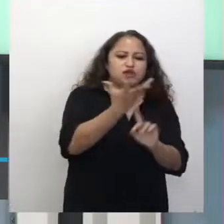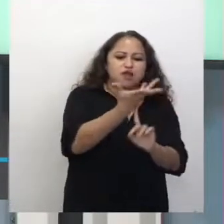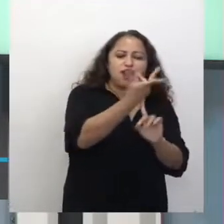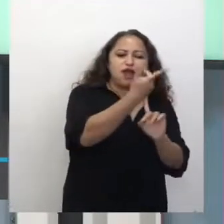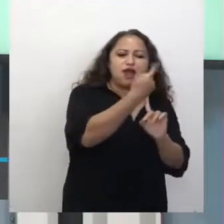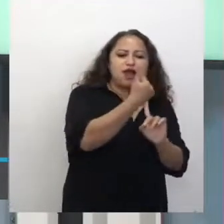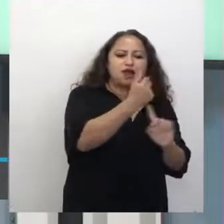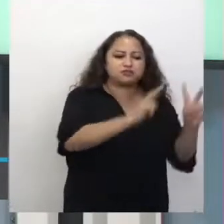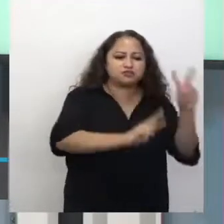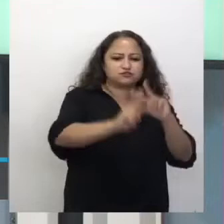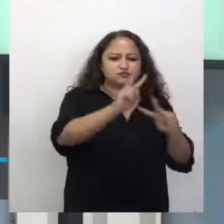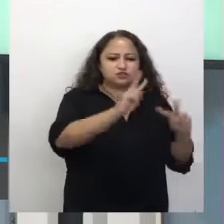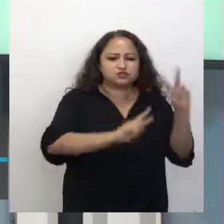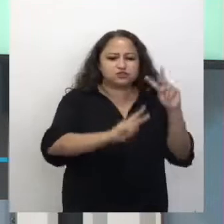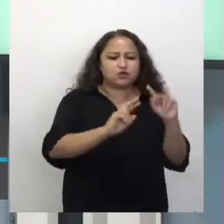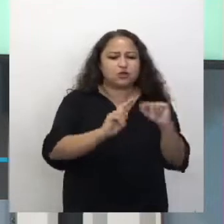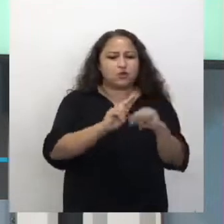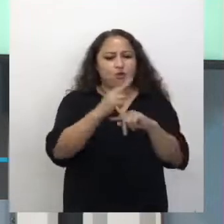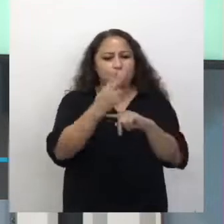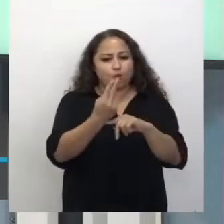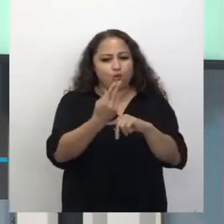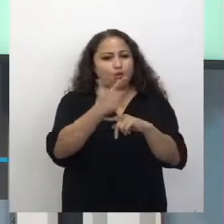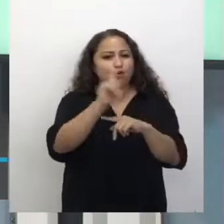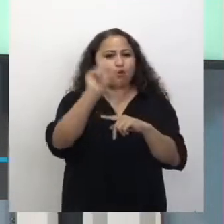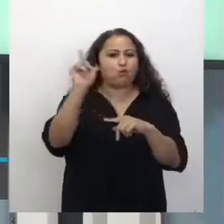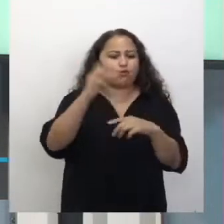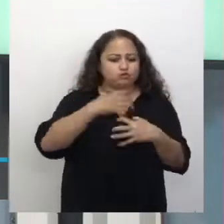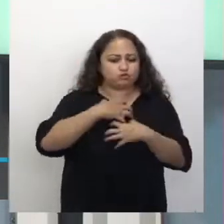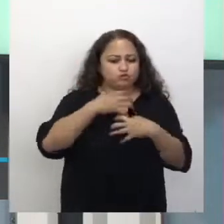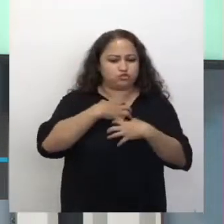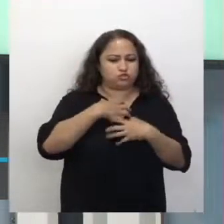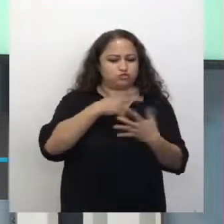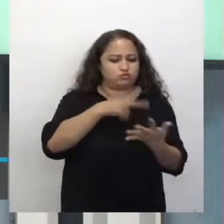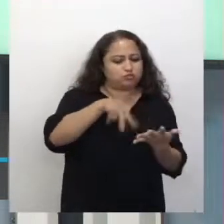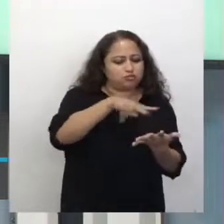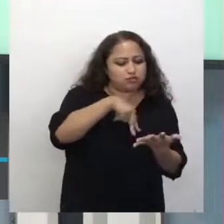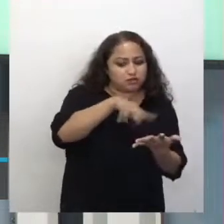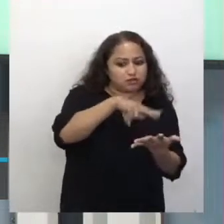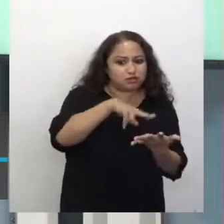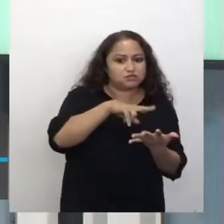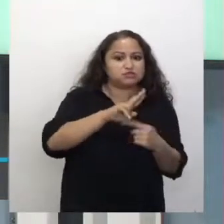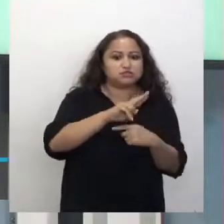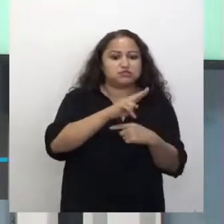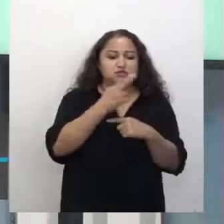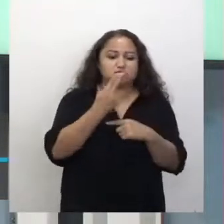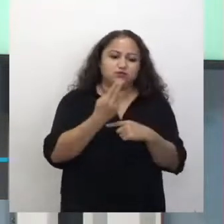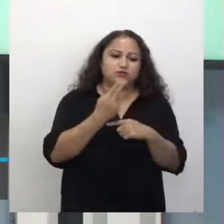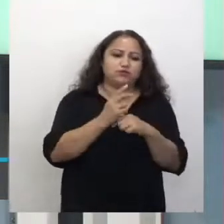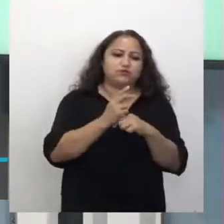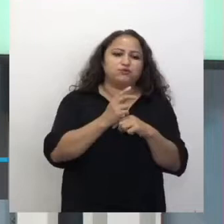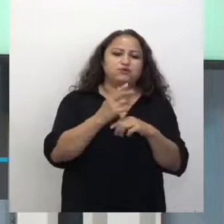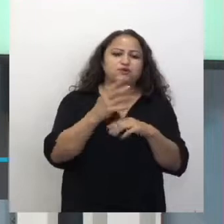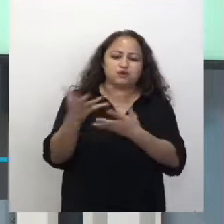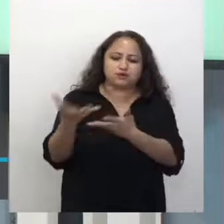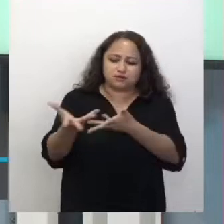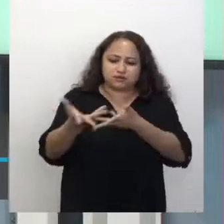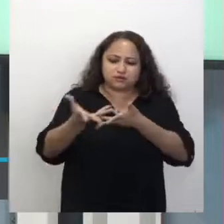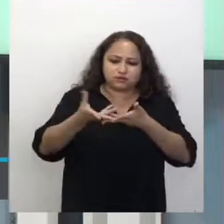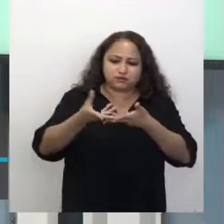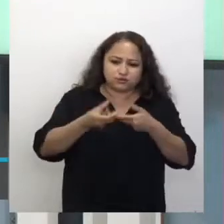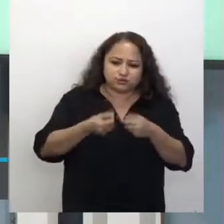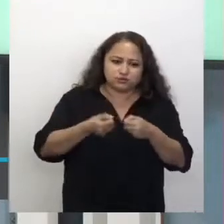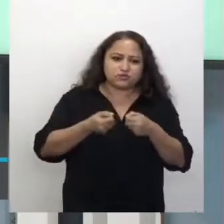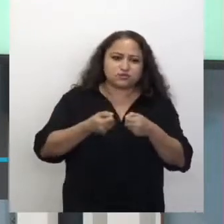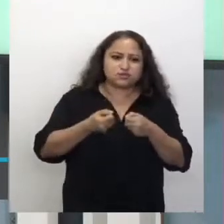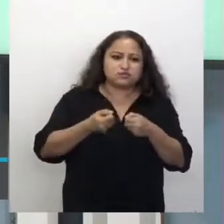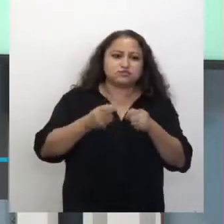né, ou o estilo de arte, né, se for dança, ele geralmente é um coreógrafo, enfim, né, ele é convidado, esse curador, para que